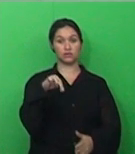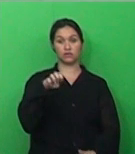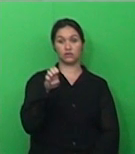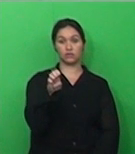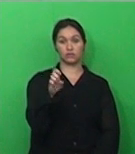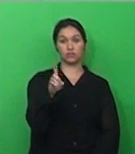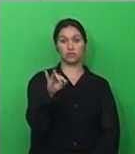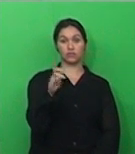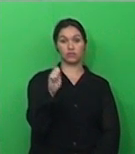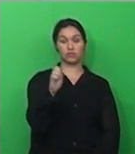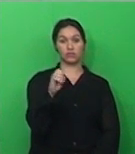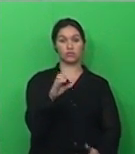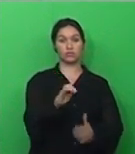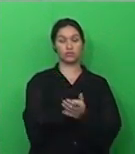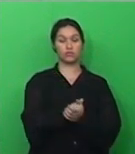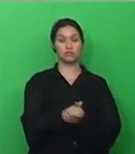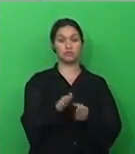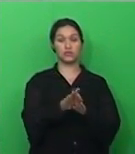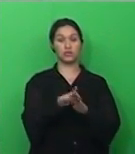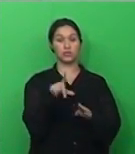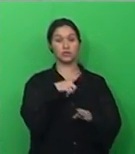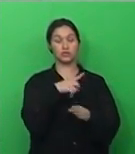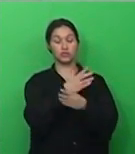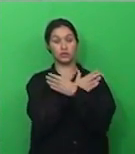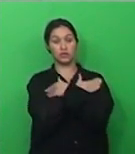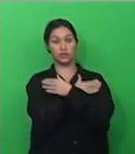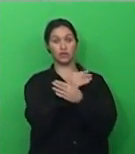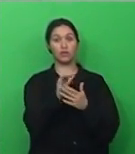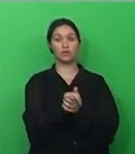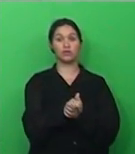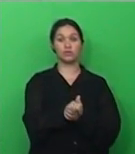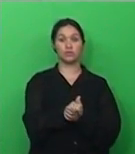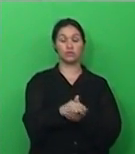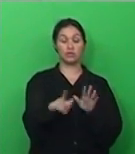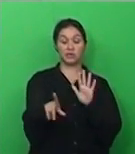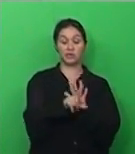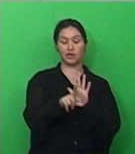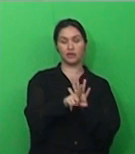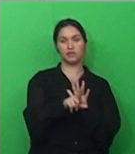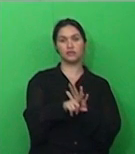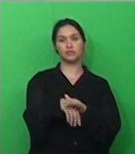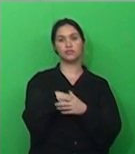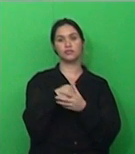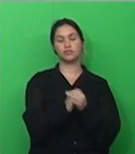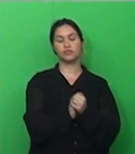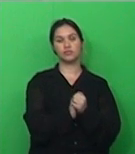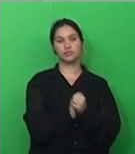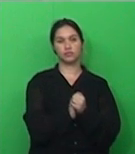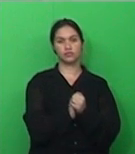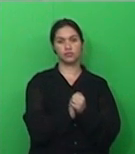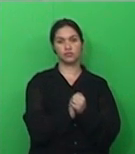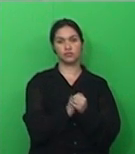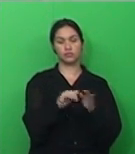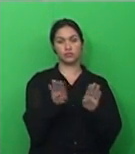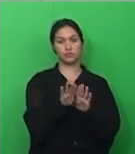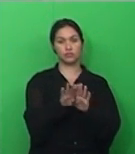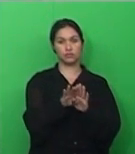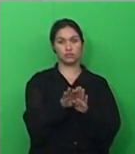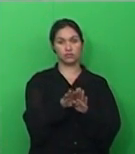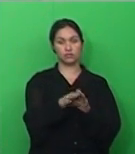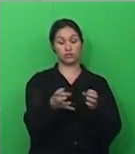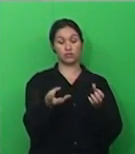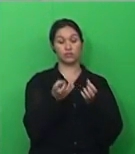concessão dessas folgas. Ok? Fundamento legal. Né? Eu gostaria também que encaminhasse a relação